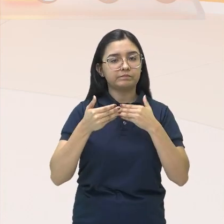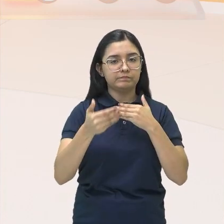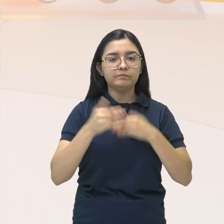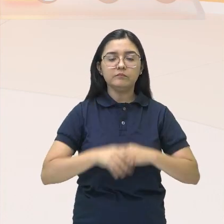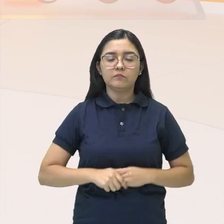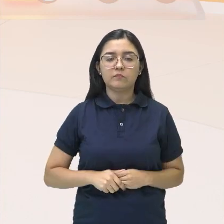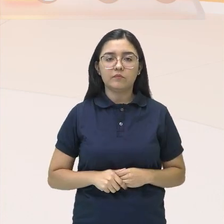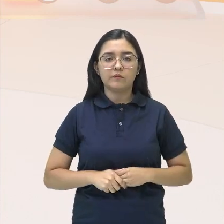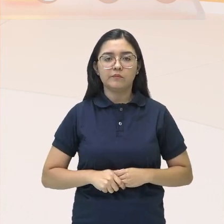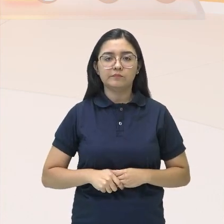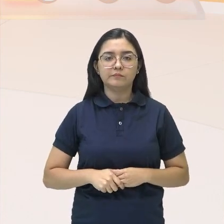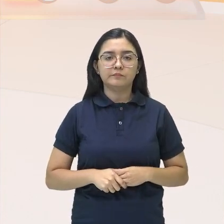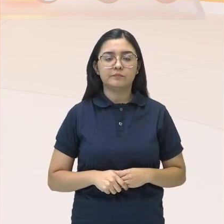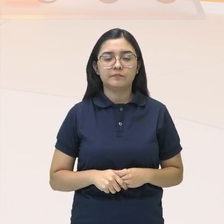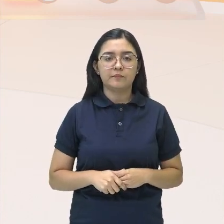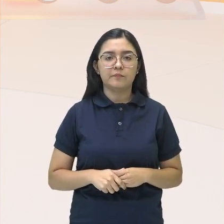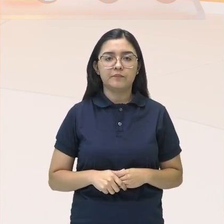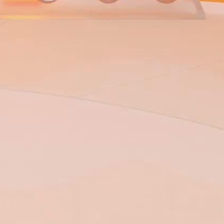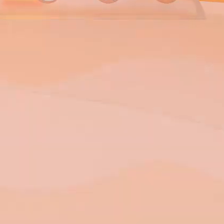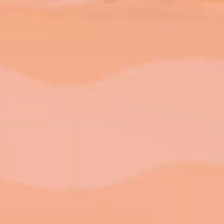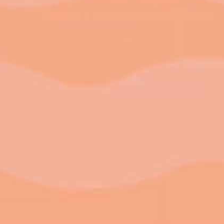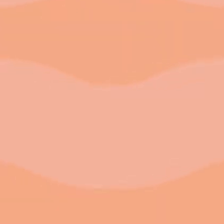aula.